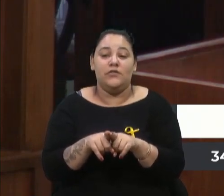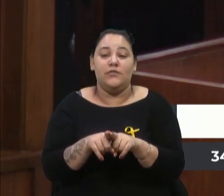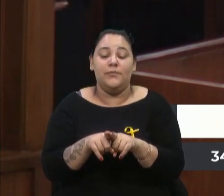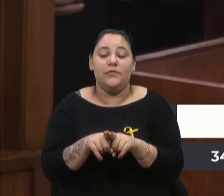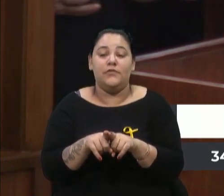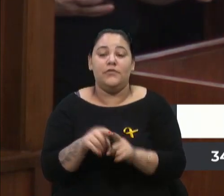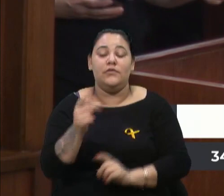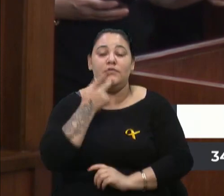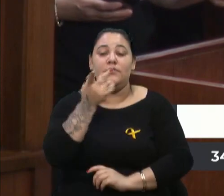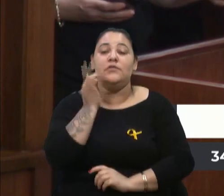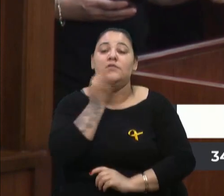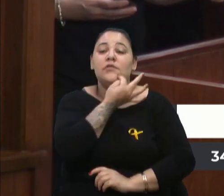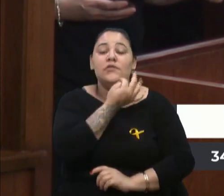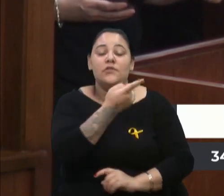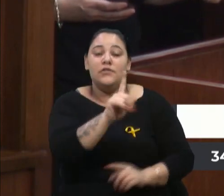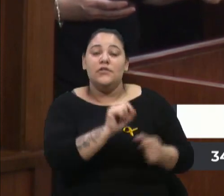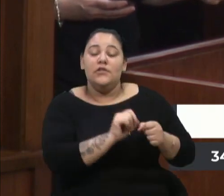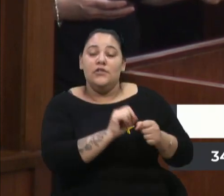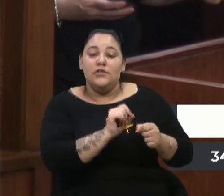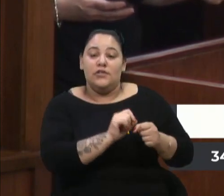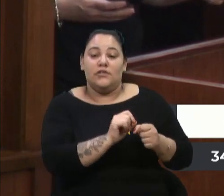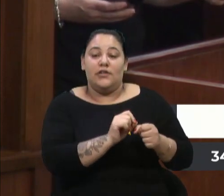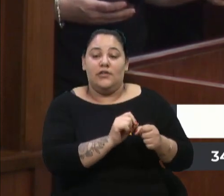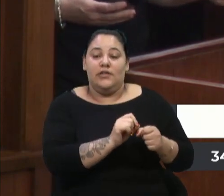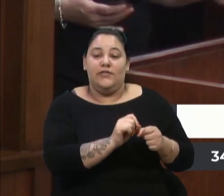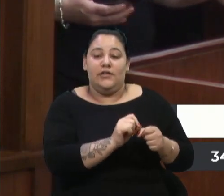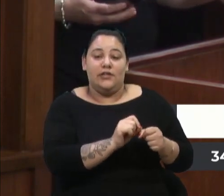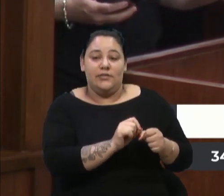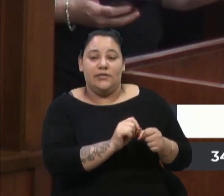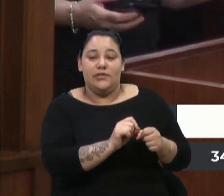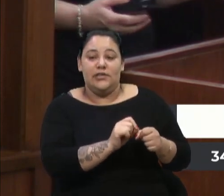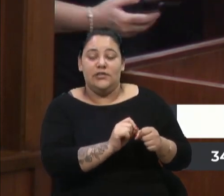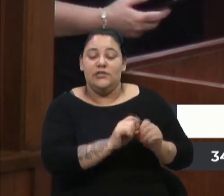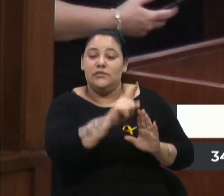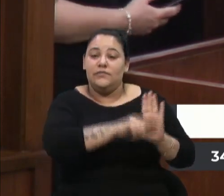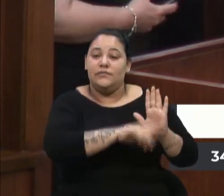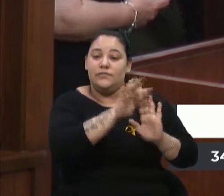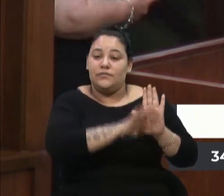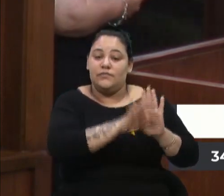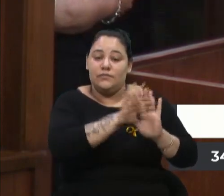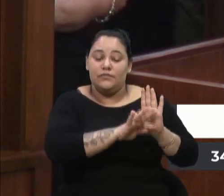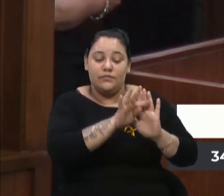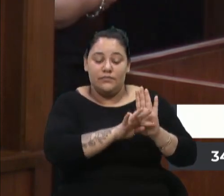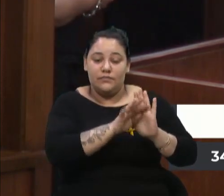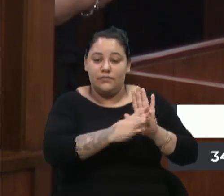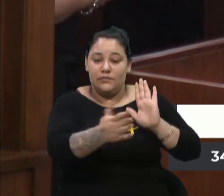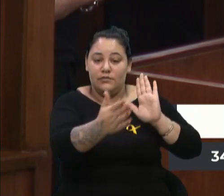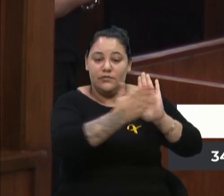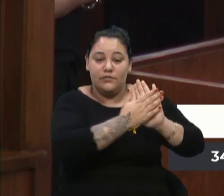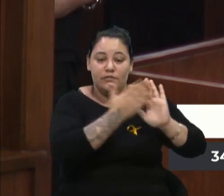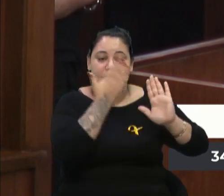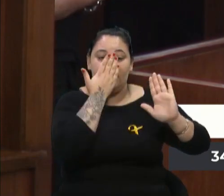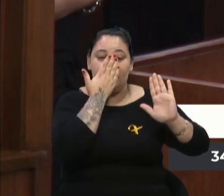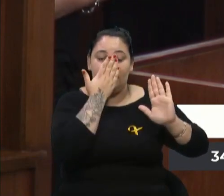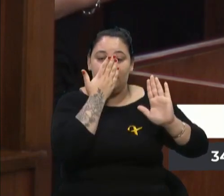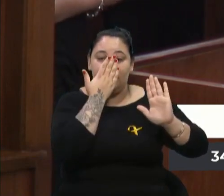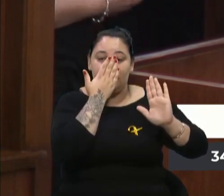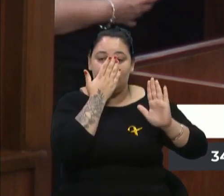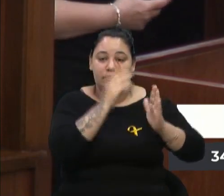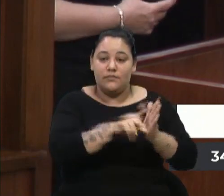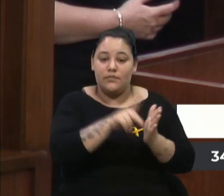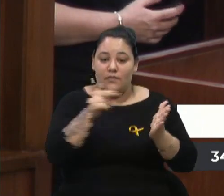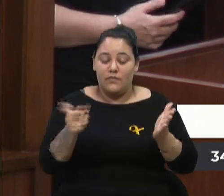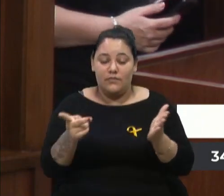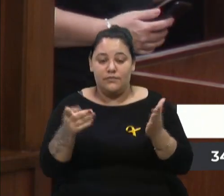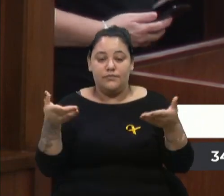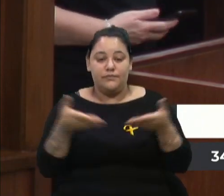Frisso, uma matéria que ganhou a capa do Jornal Pioneiro de hoje. Convênio